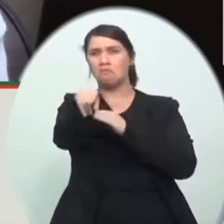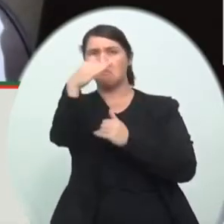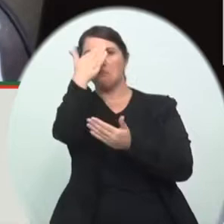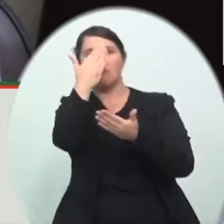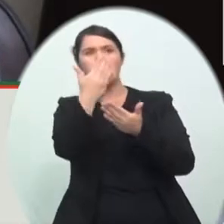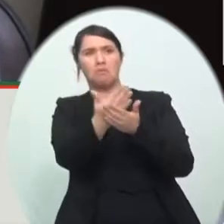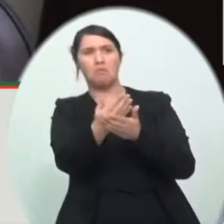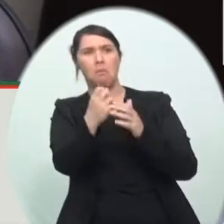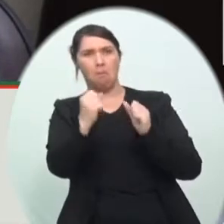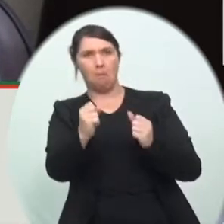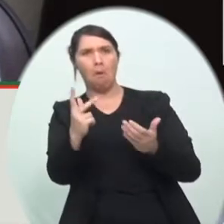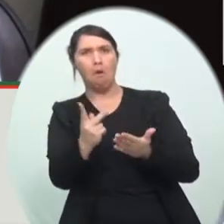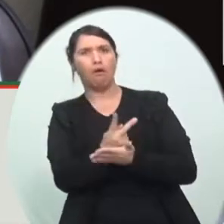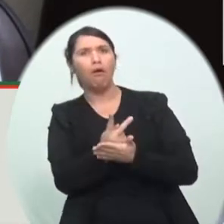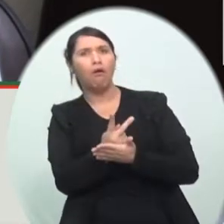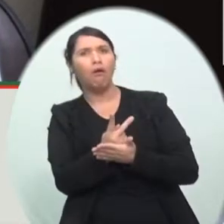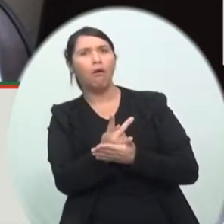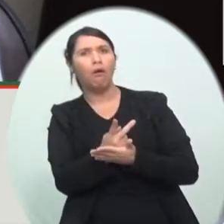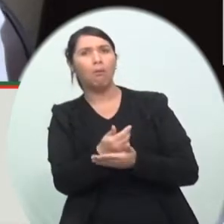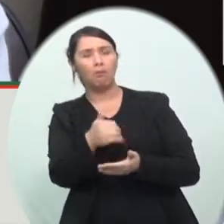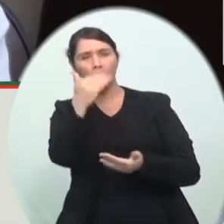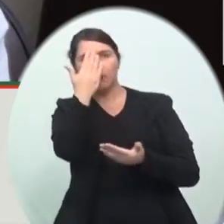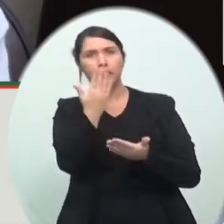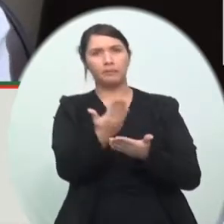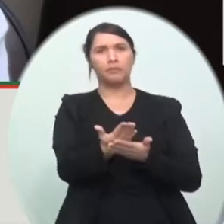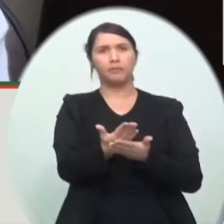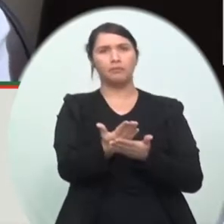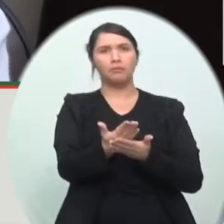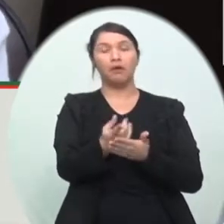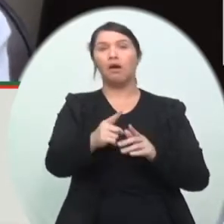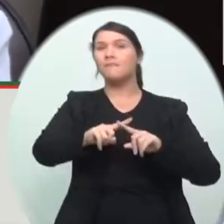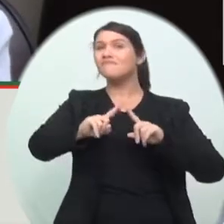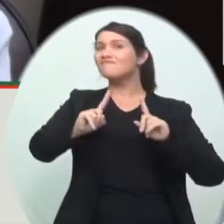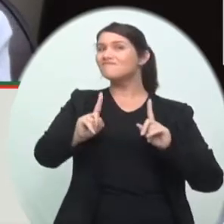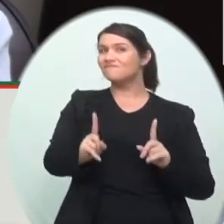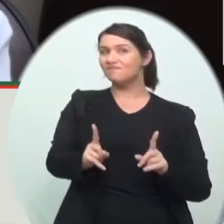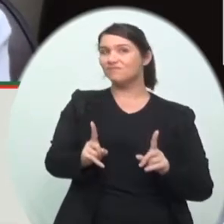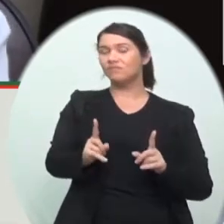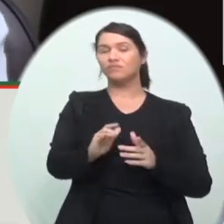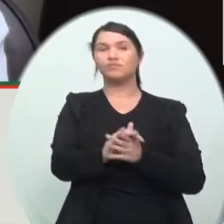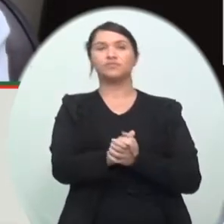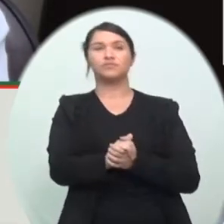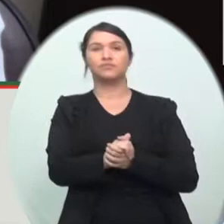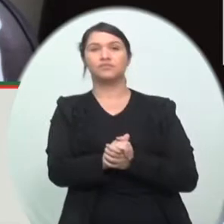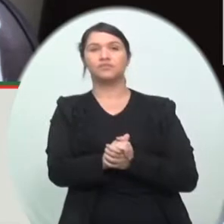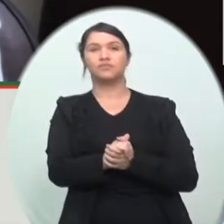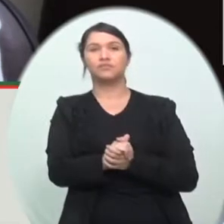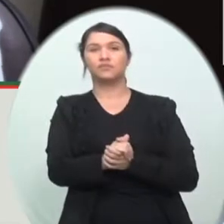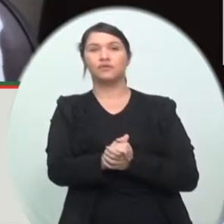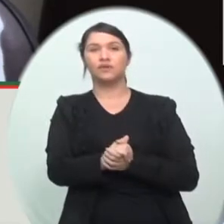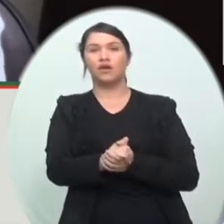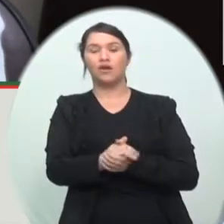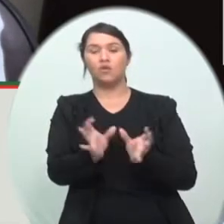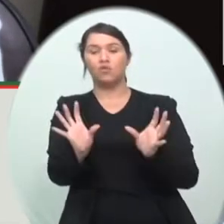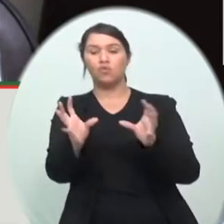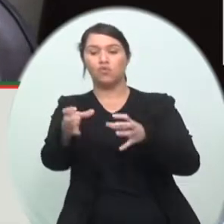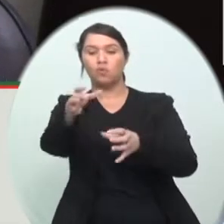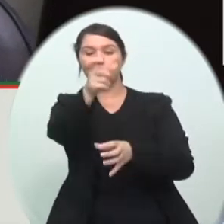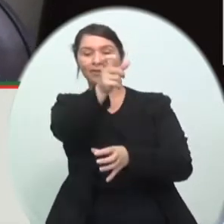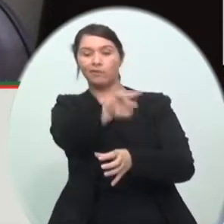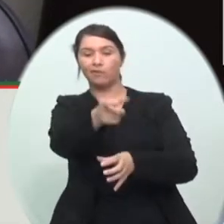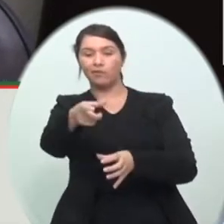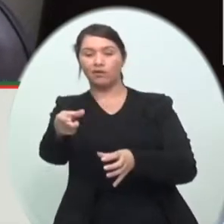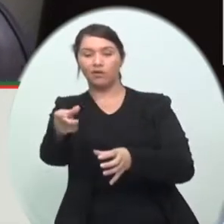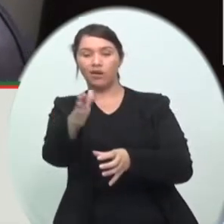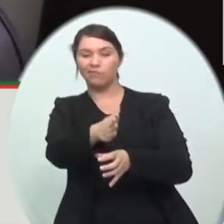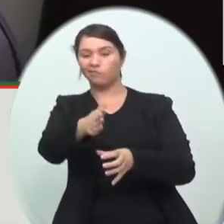possível. E mais da metade não acredita. Por mais que esteja diante das técnicas e